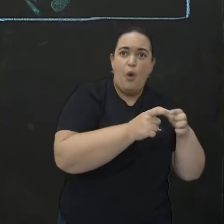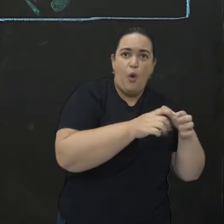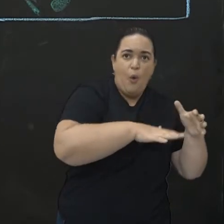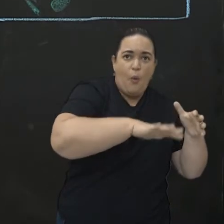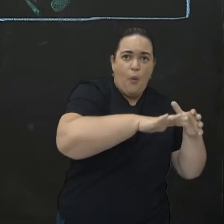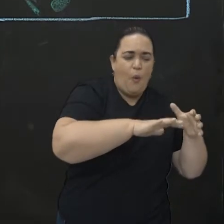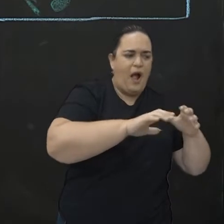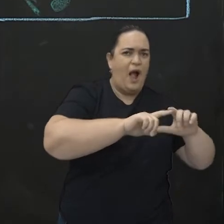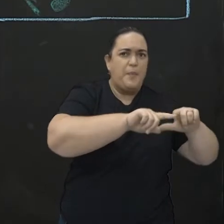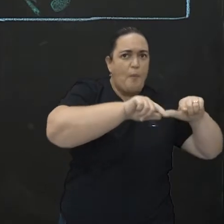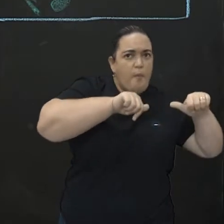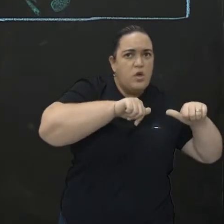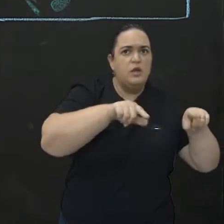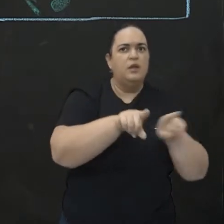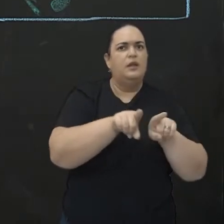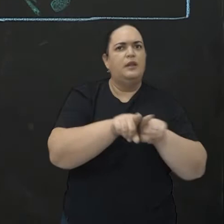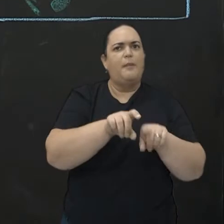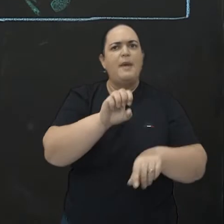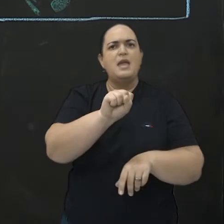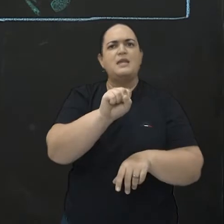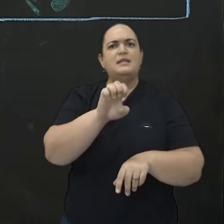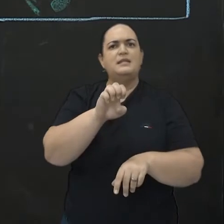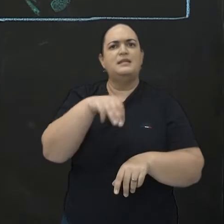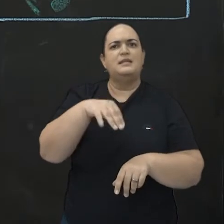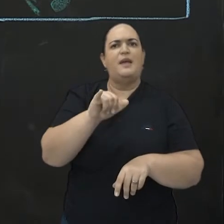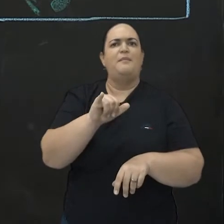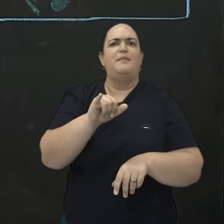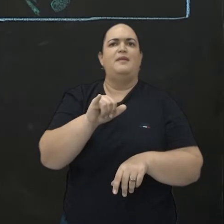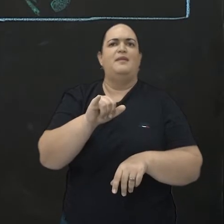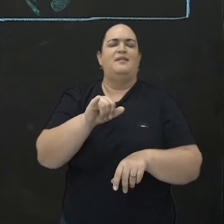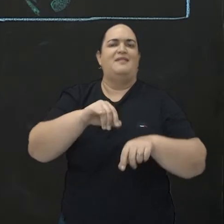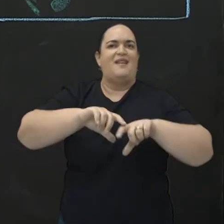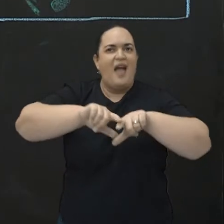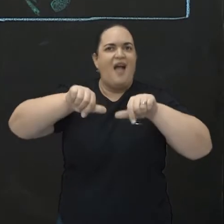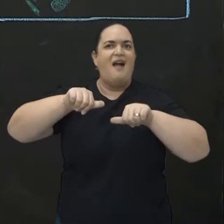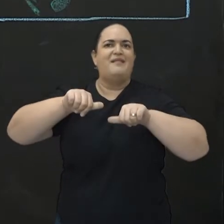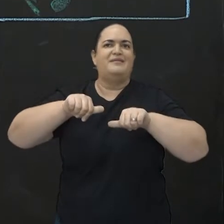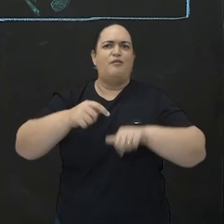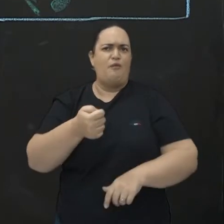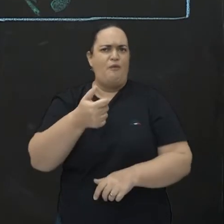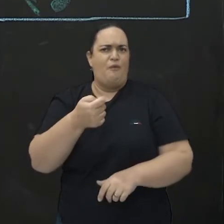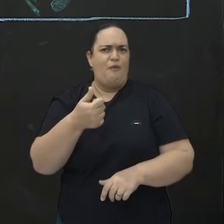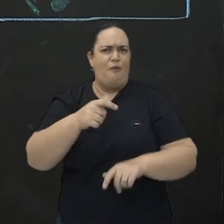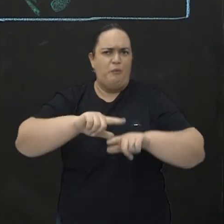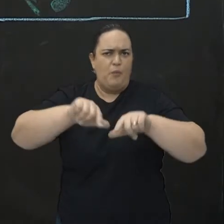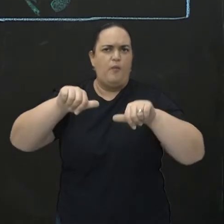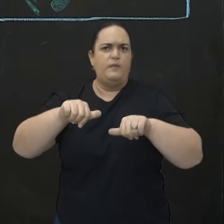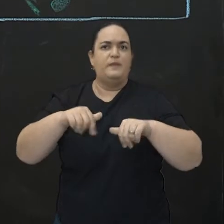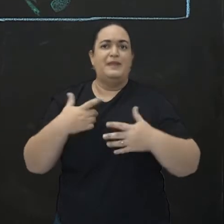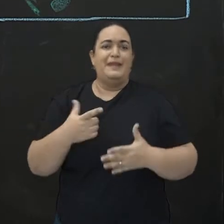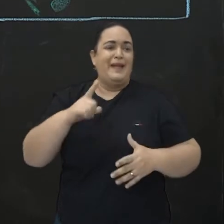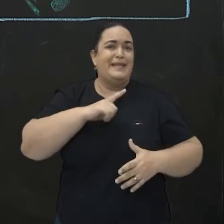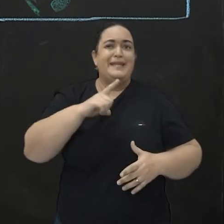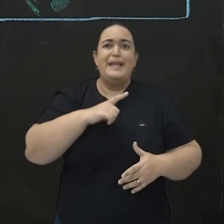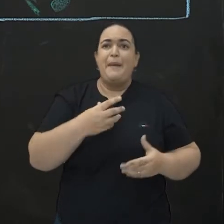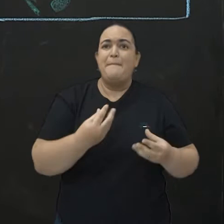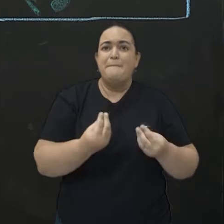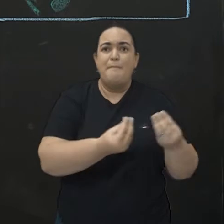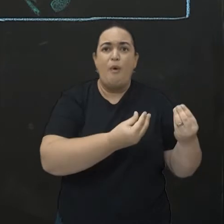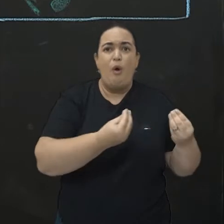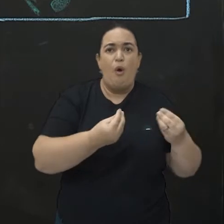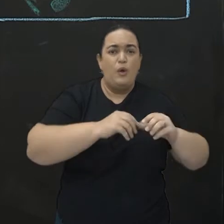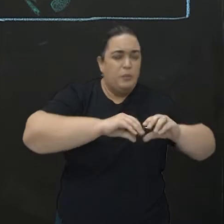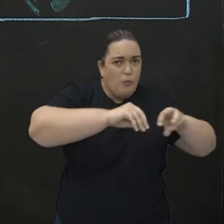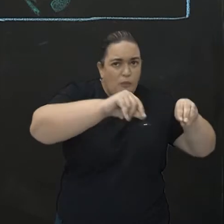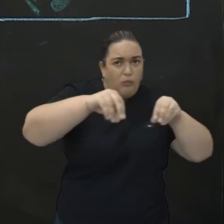à característica de massas de ar que não atuam na região. A formação desértica acaba sendo bastante